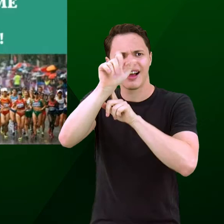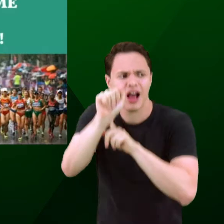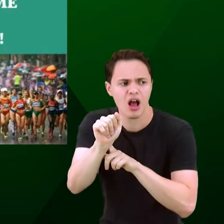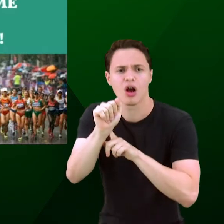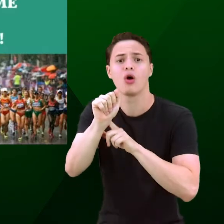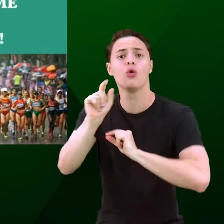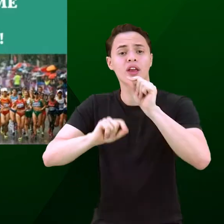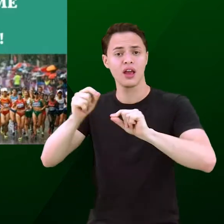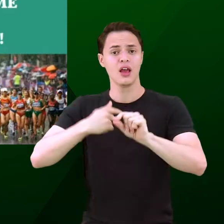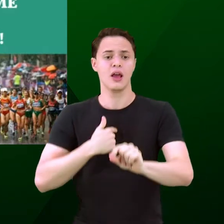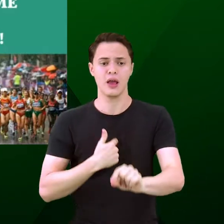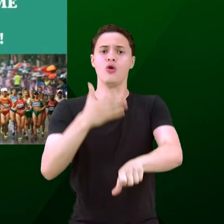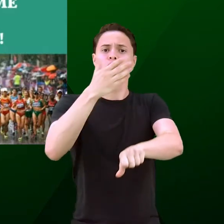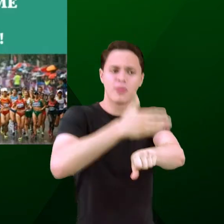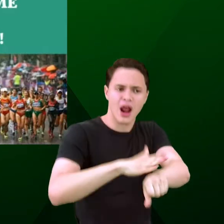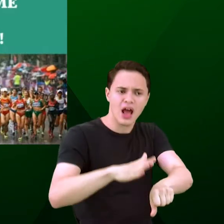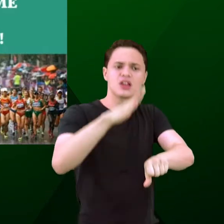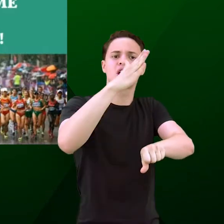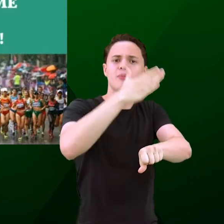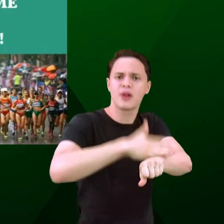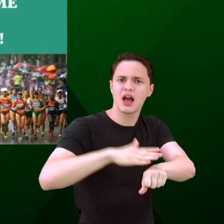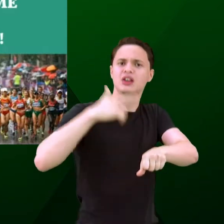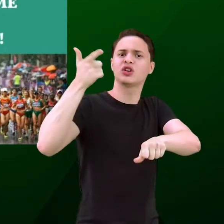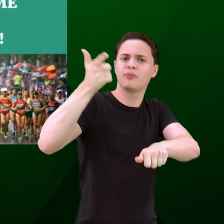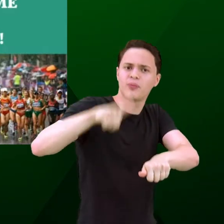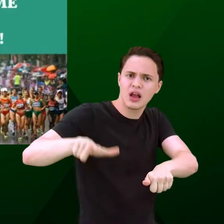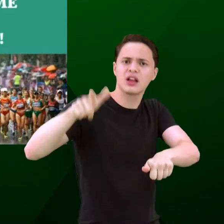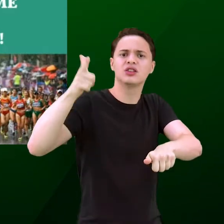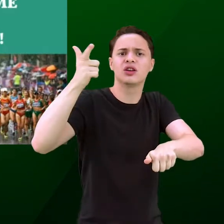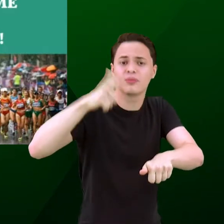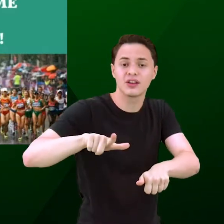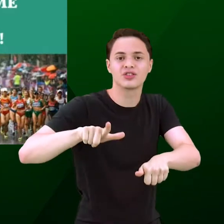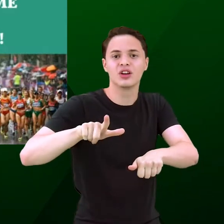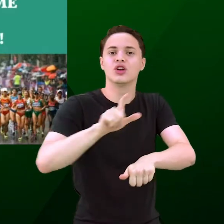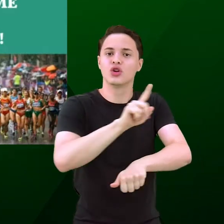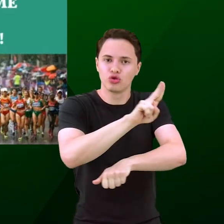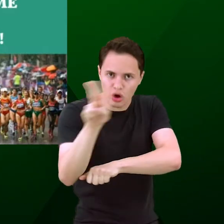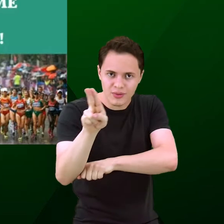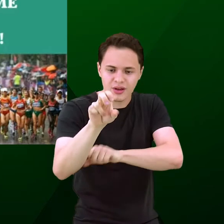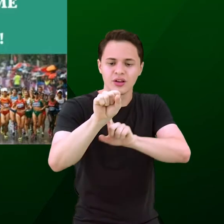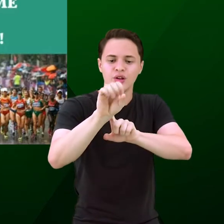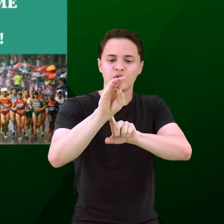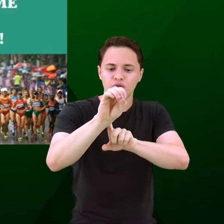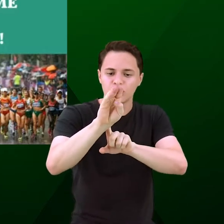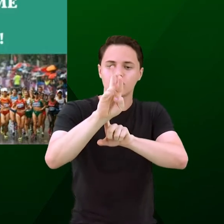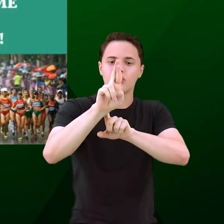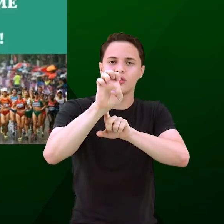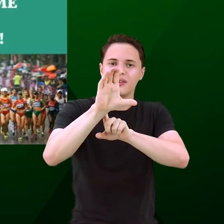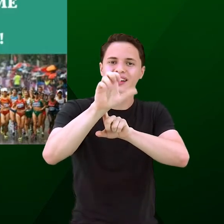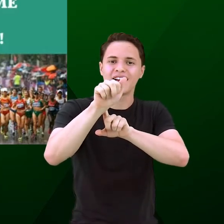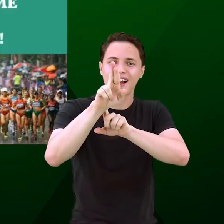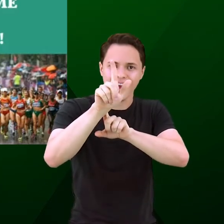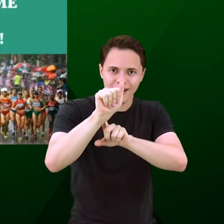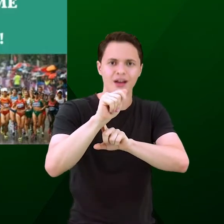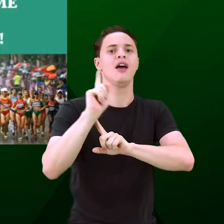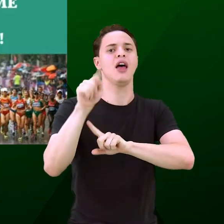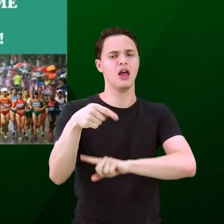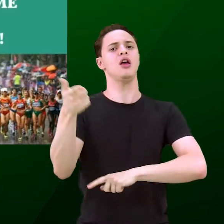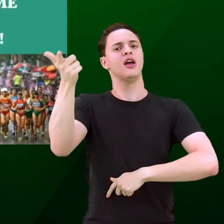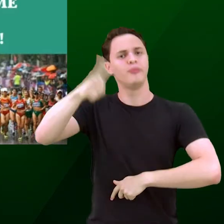avaliar com muito cuidado o local. Você sabe quem você é, você sabe o local que você pode correr. Então agora a gente vai